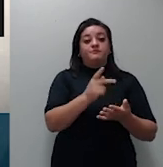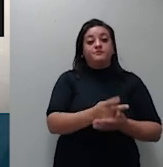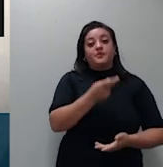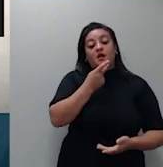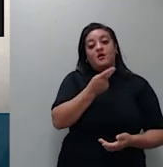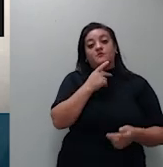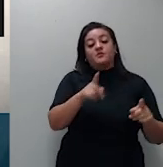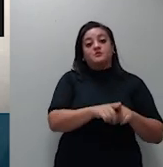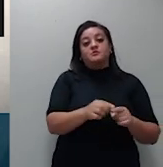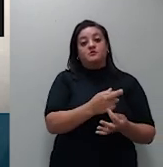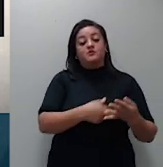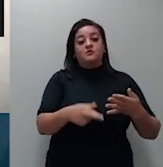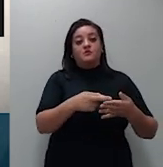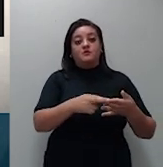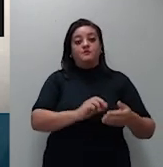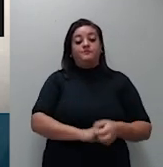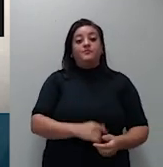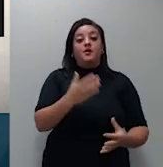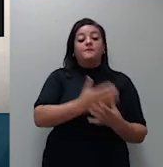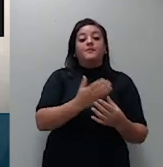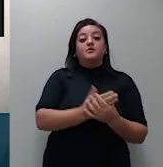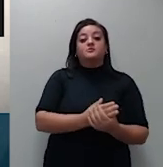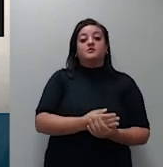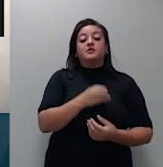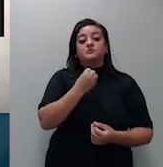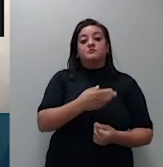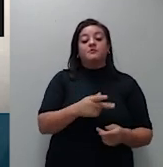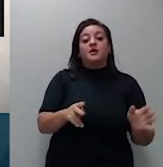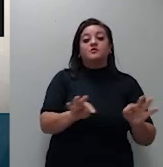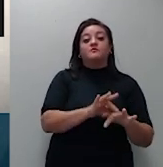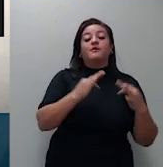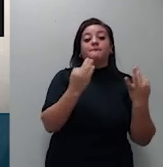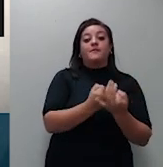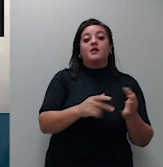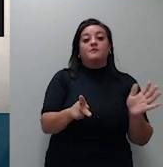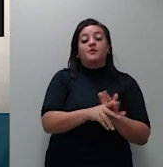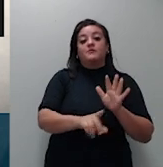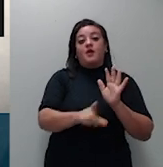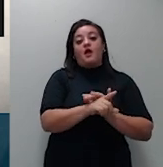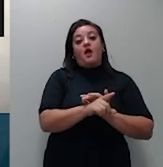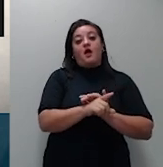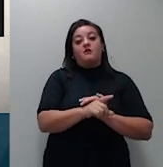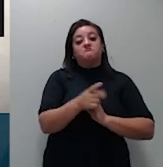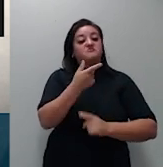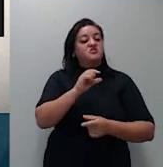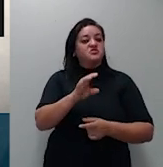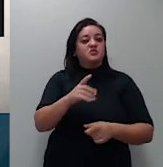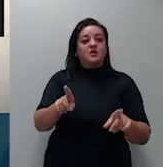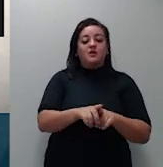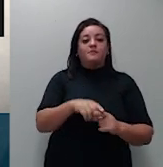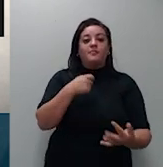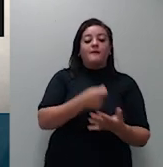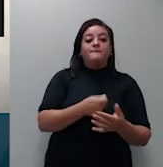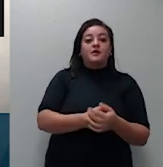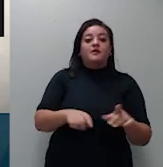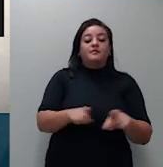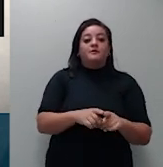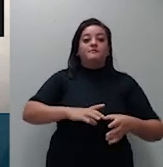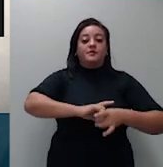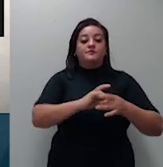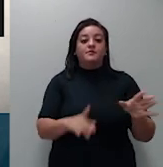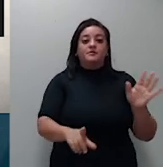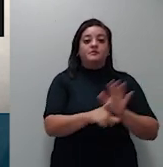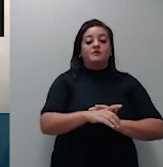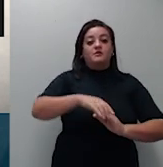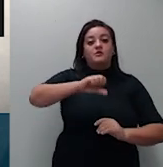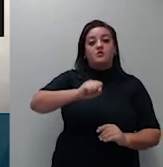o caso é bem de família legal não voluntário assim aplicam-se as disposições da lei